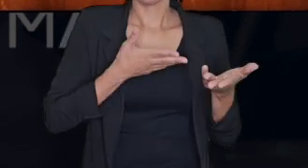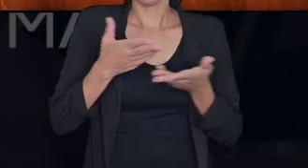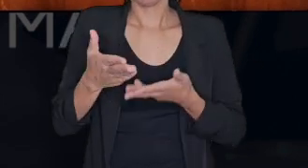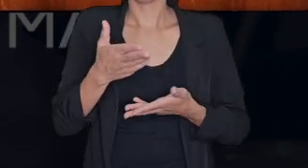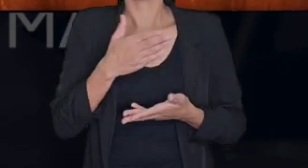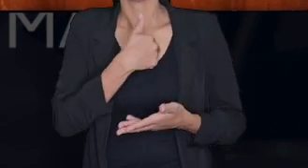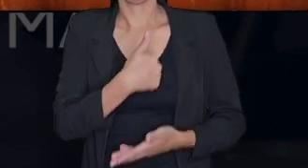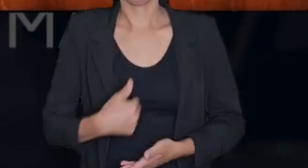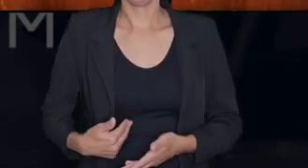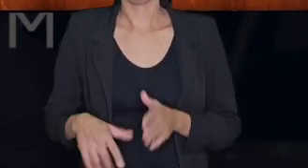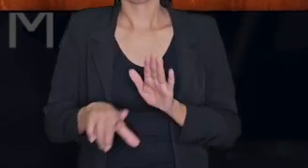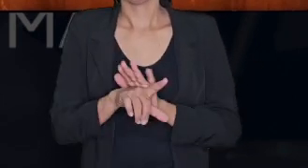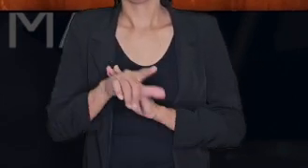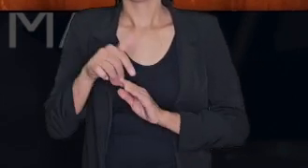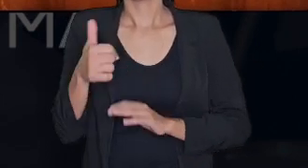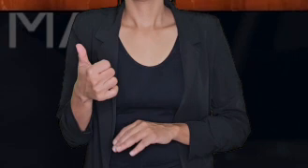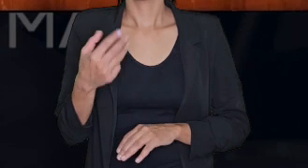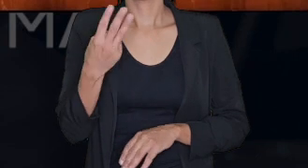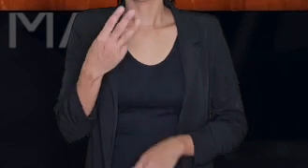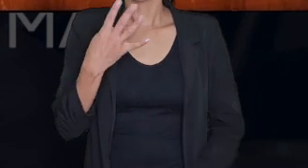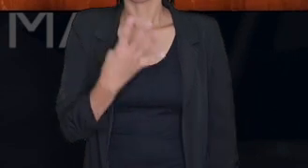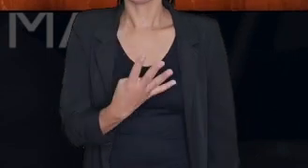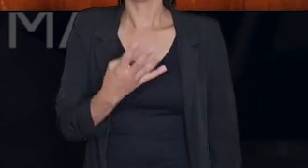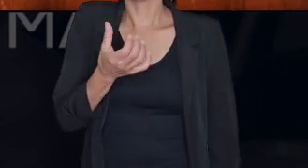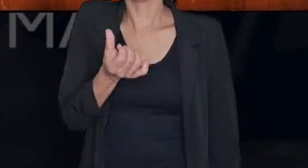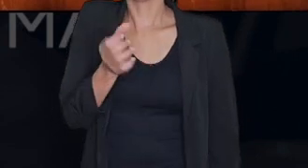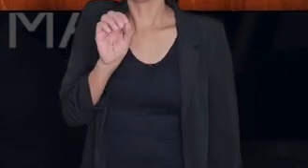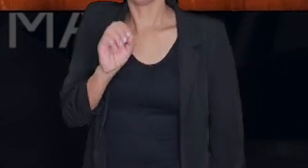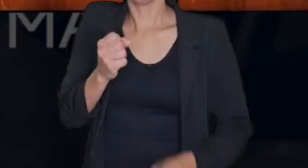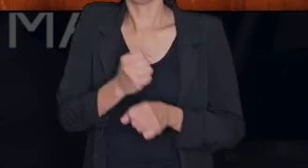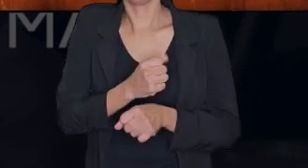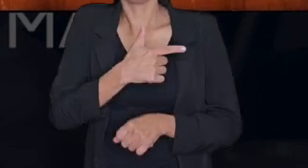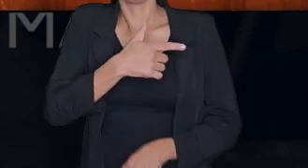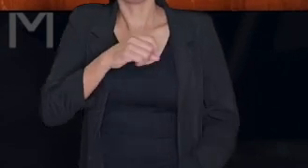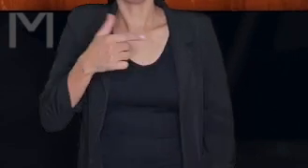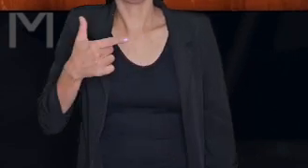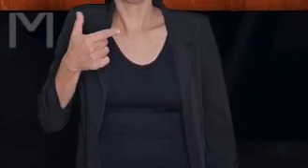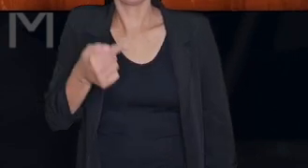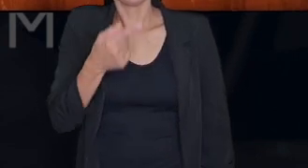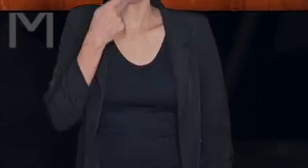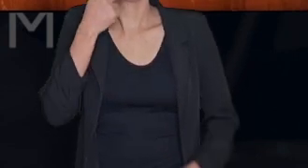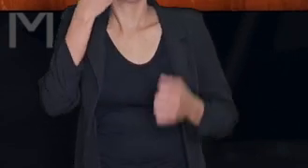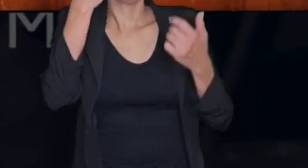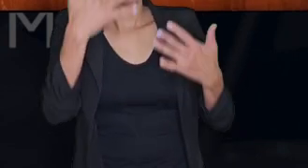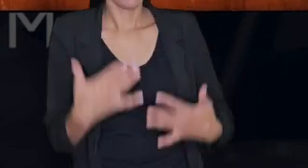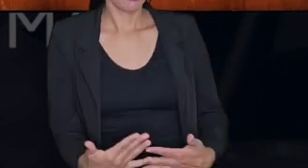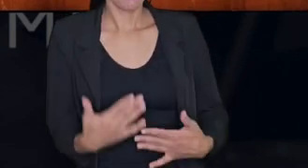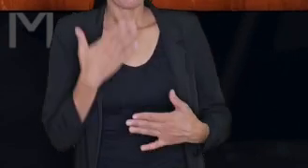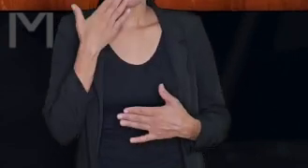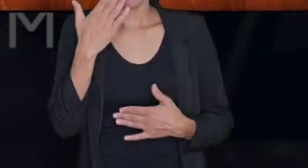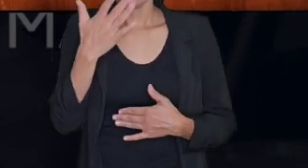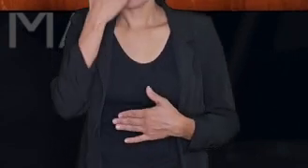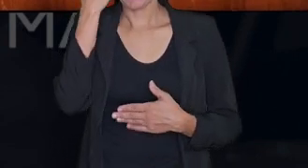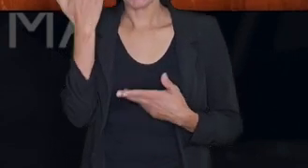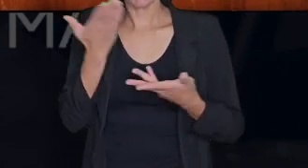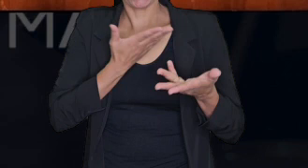no Estatuto do Usuário de Serviço Público, creio que a Lei 13.460 de 2017 vai